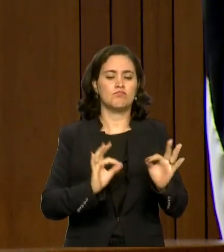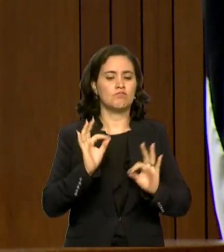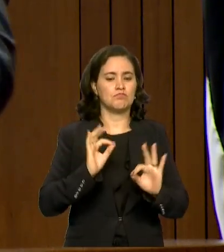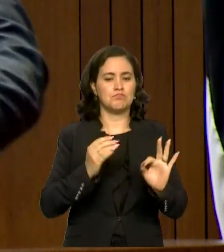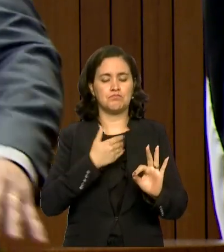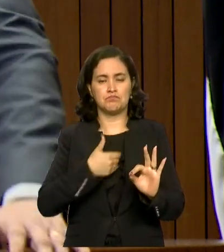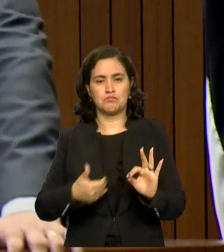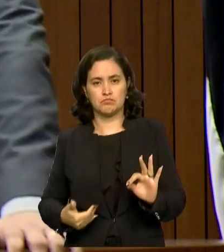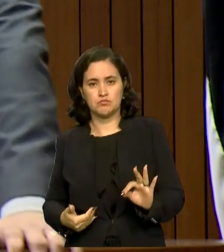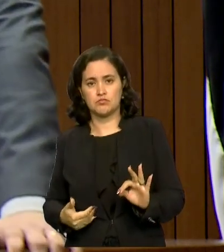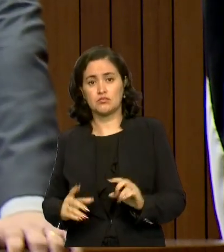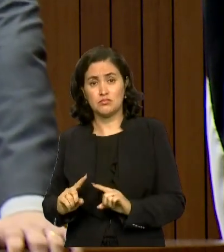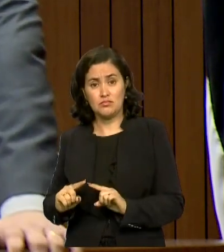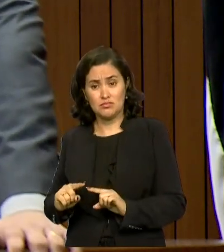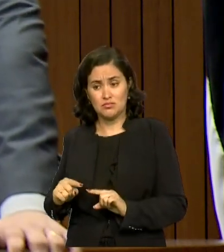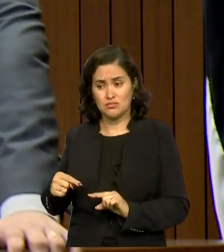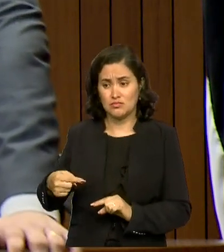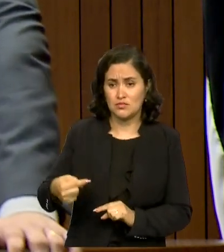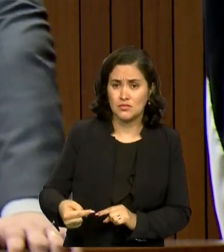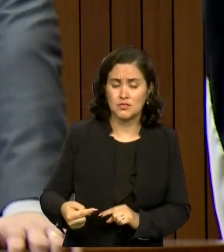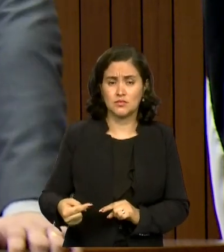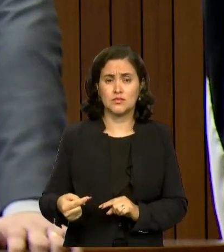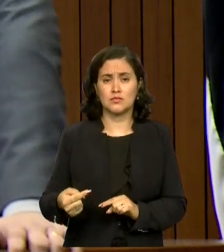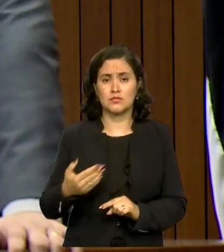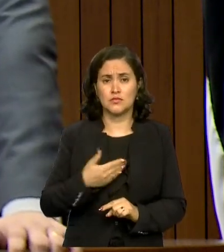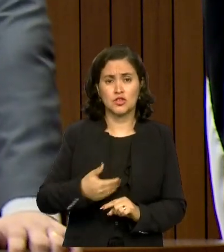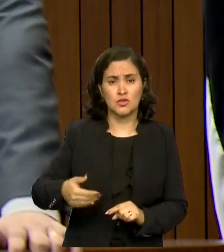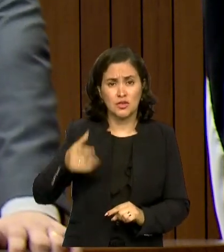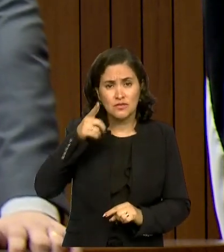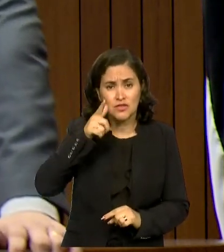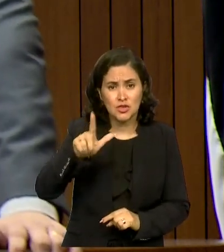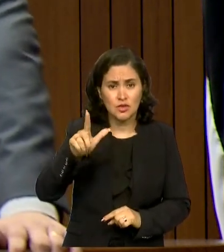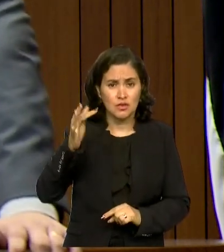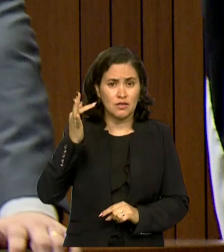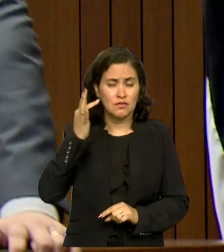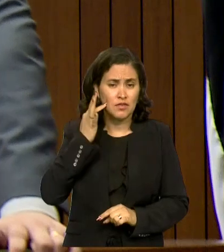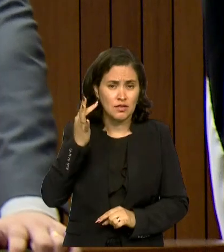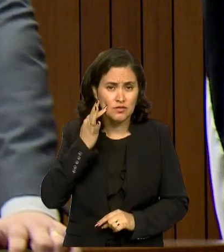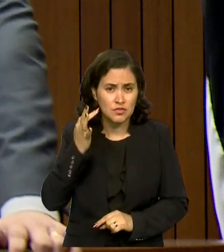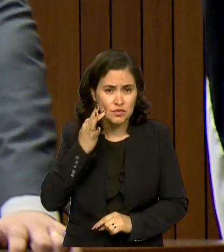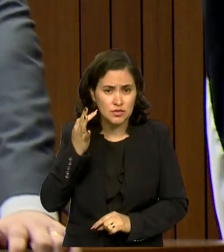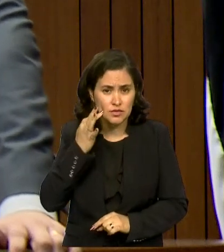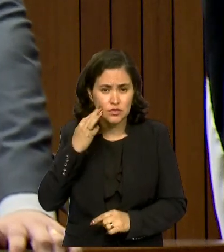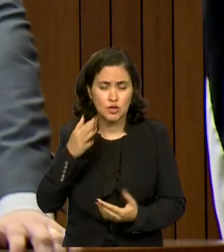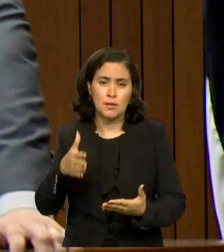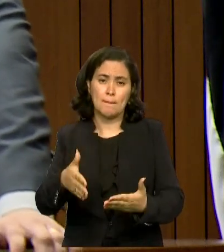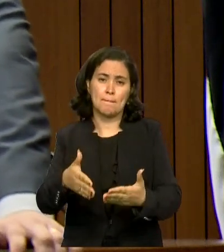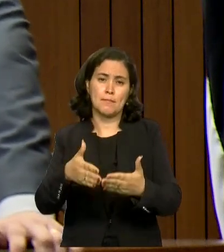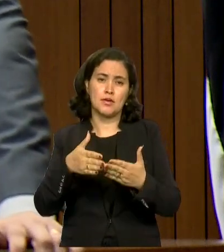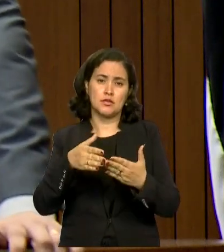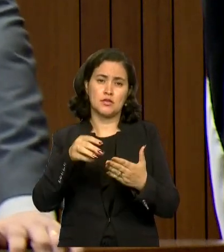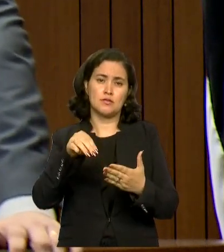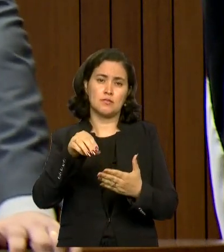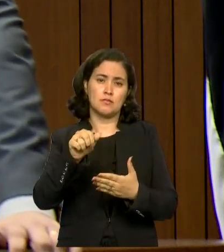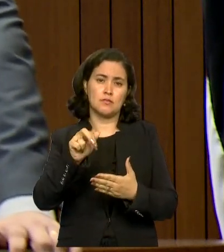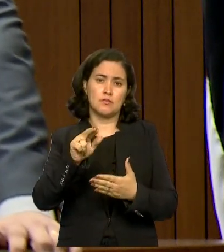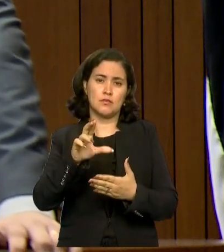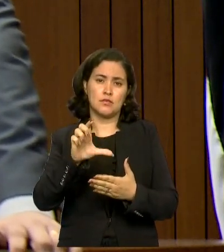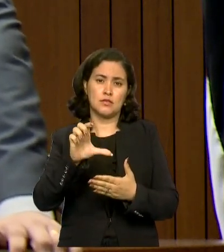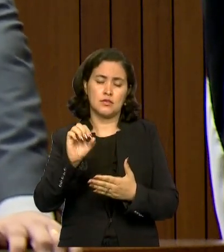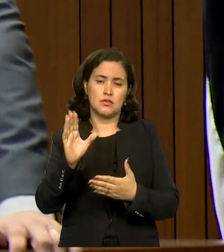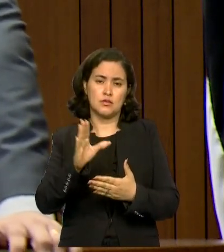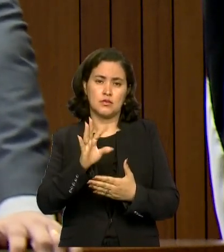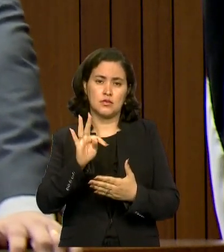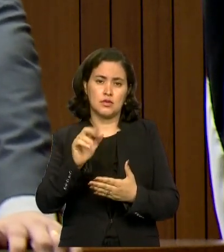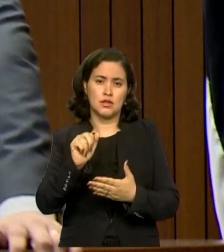logo em seguida, o então governador eleito Flávio Dino pede ao Marcelo Tavares que novamente me convoque para